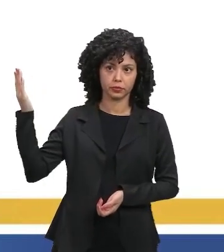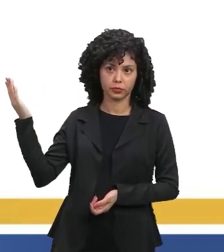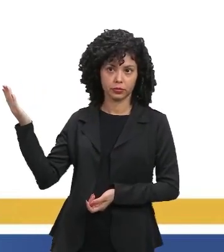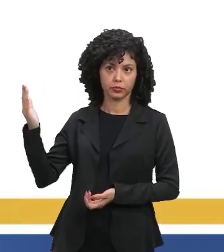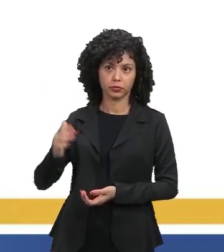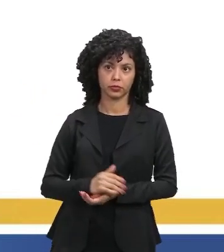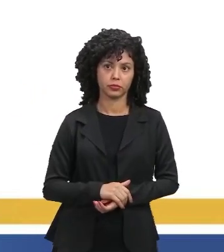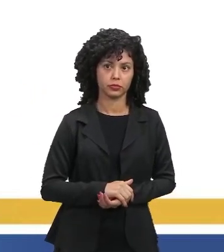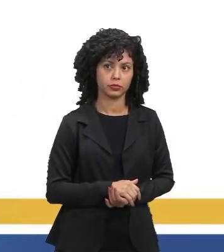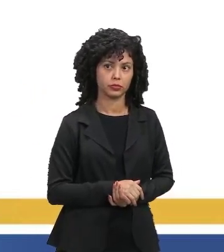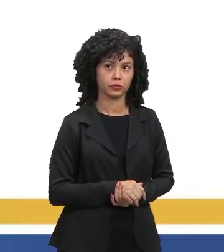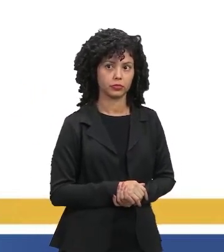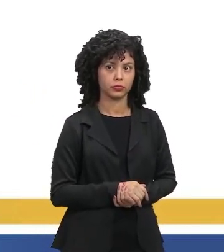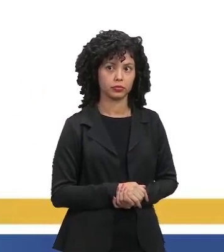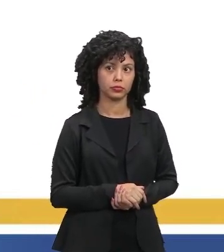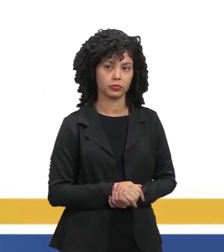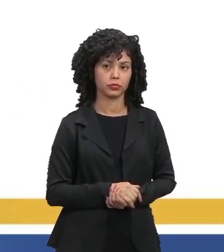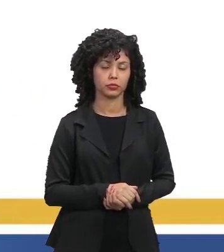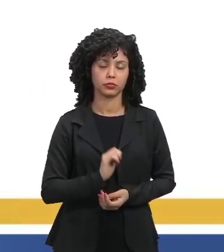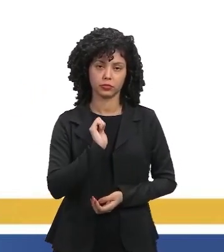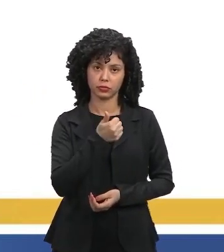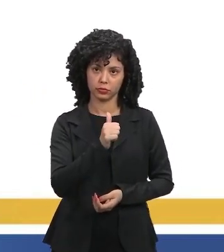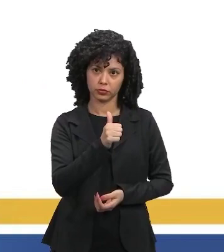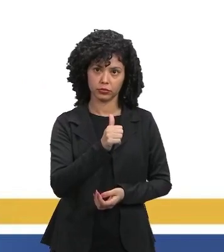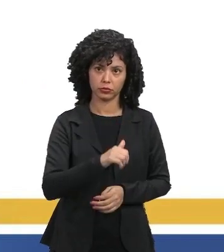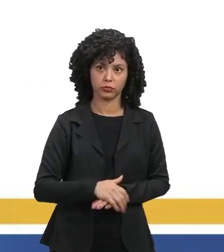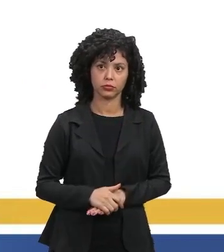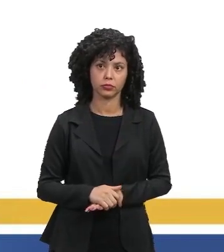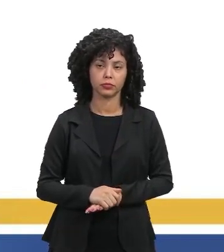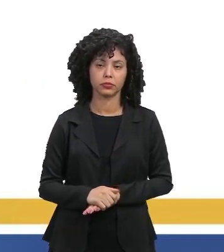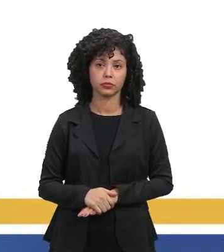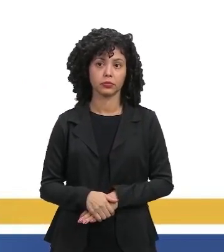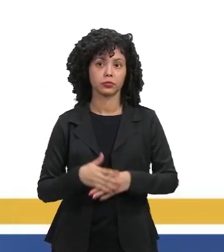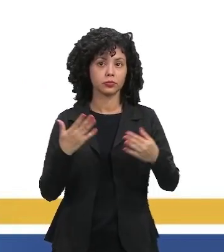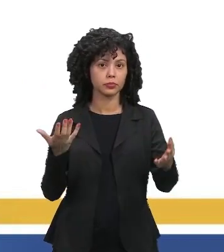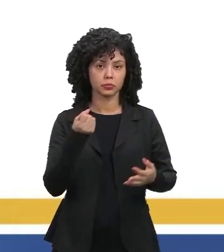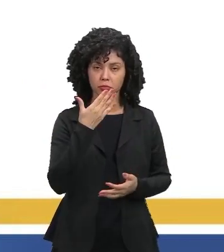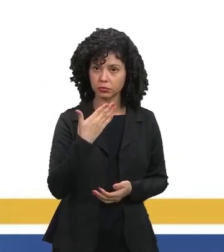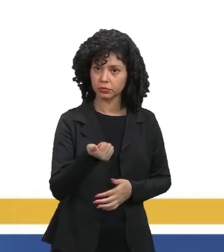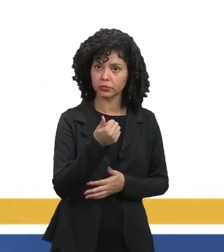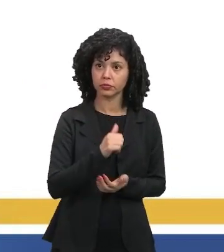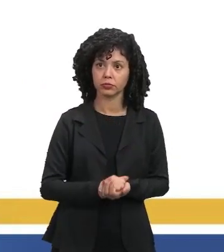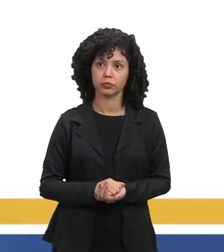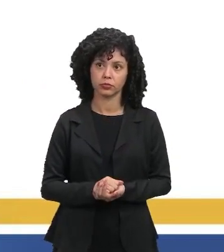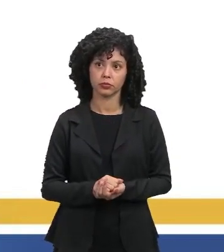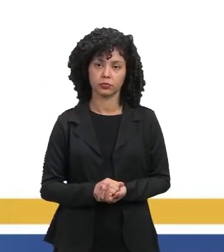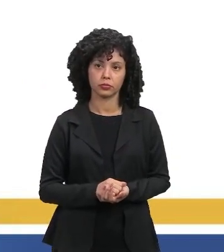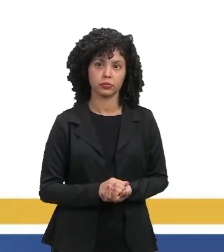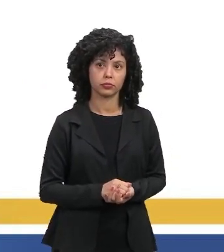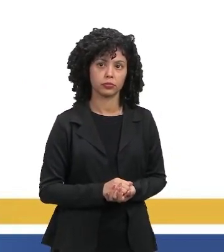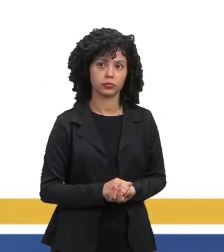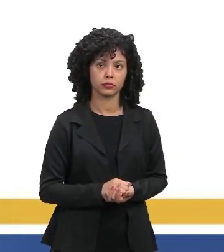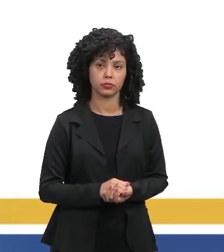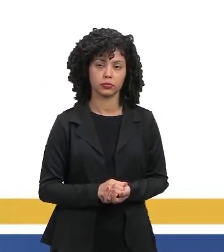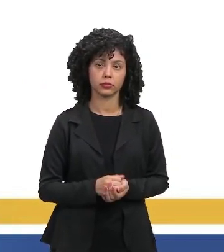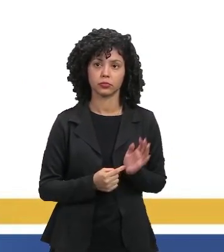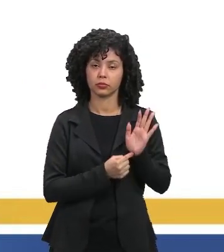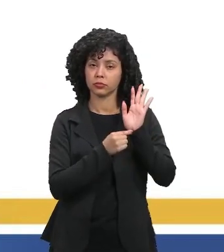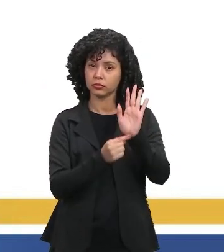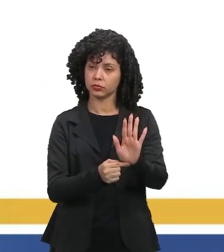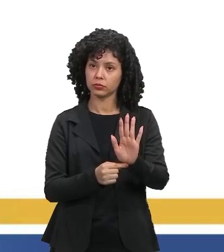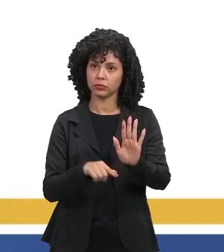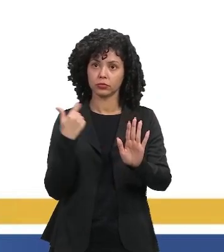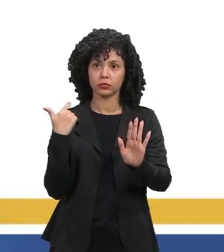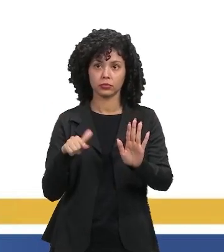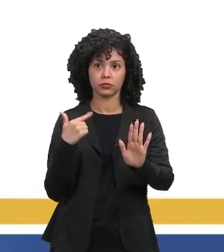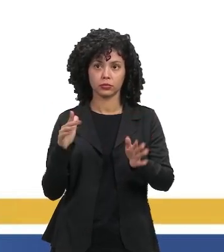2, 3, 4, 5, 6, 7, 8, 9, 10, 11. Beleza. Lá em cima, a representação, você